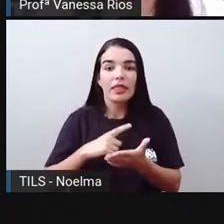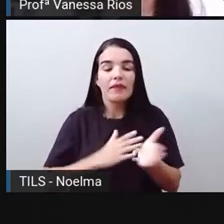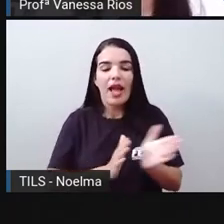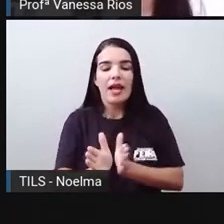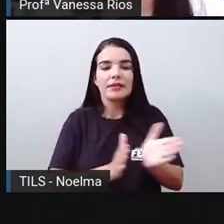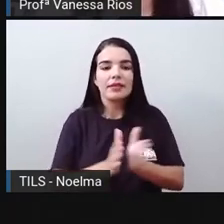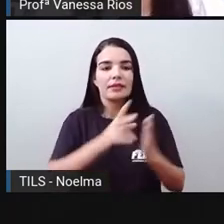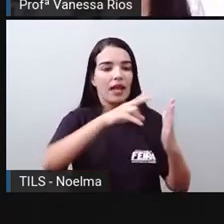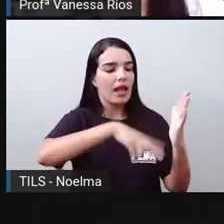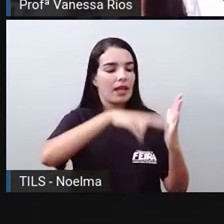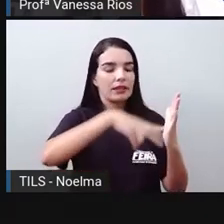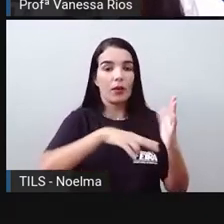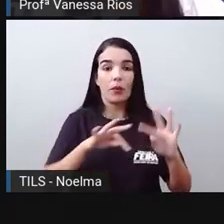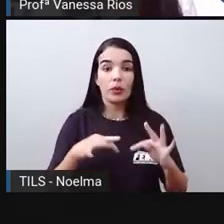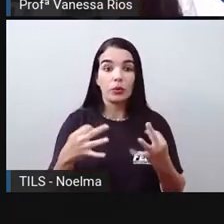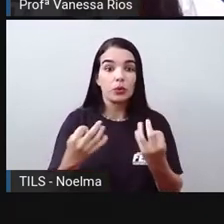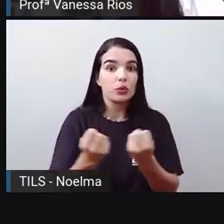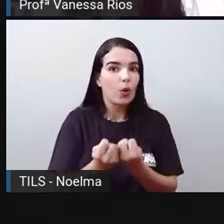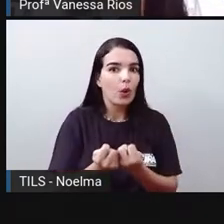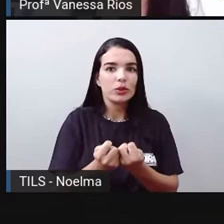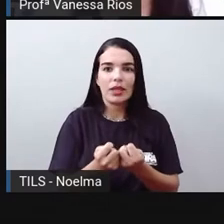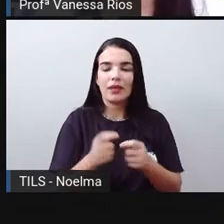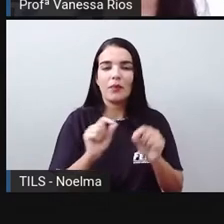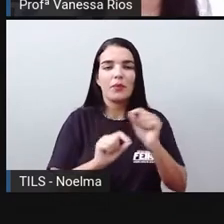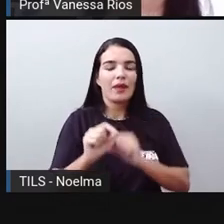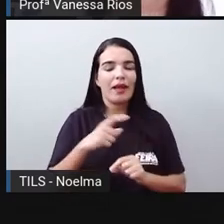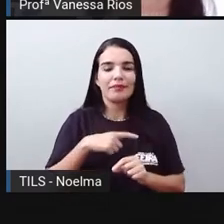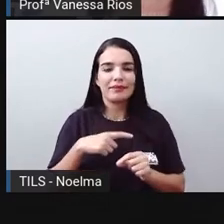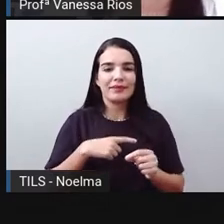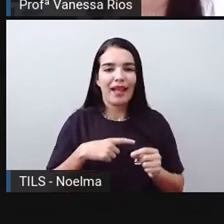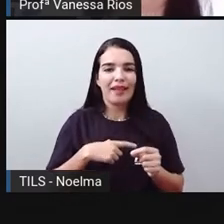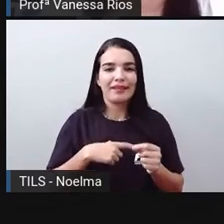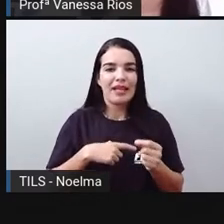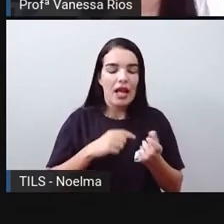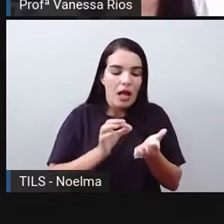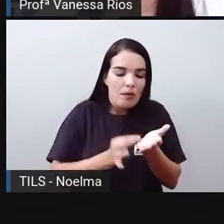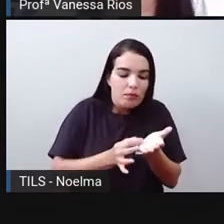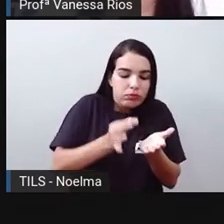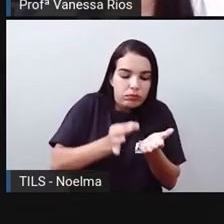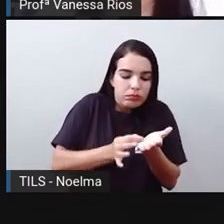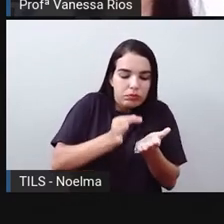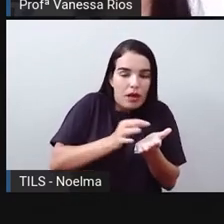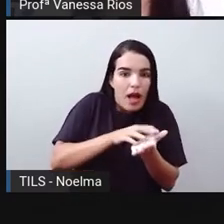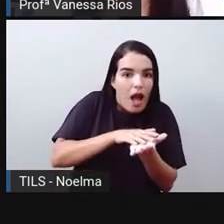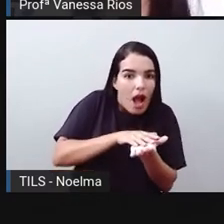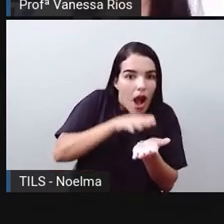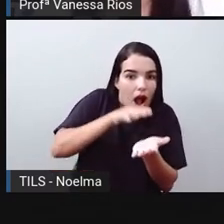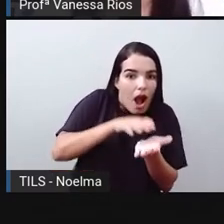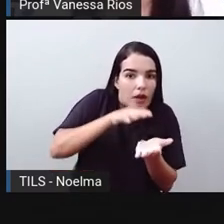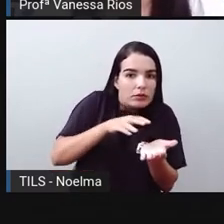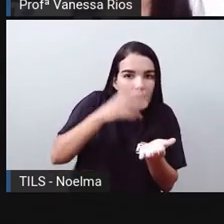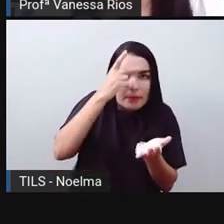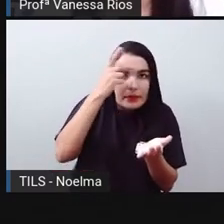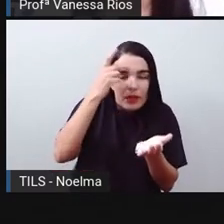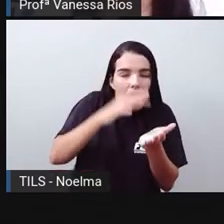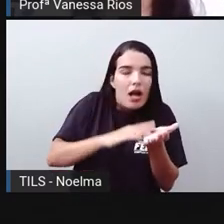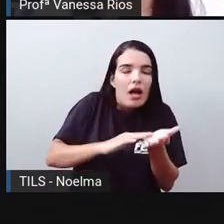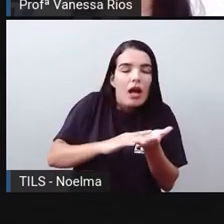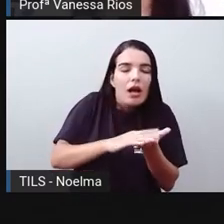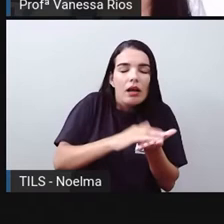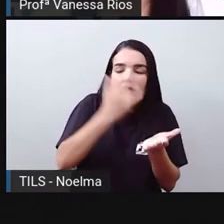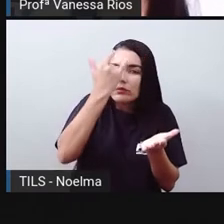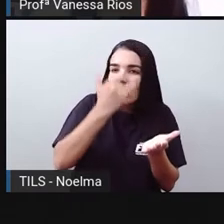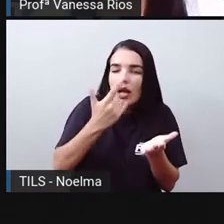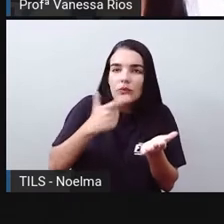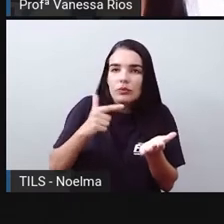leitura. E aí todo o sistema é formado por caracteres em relevo que permitem o entendimento por meio do